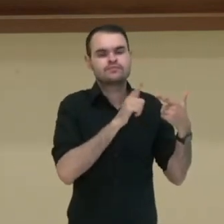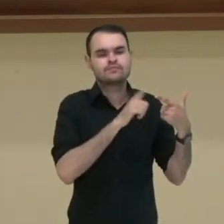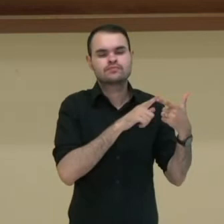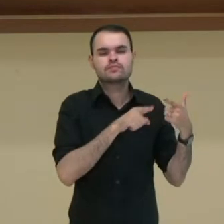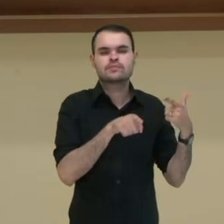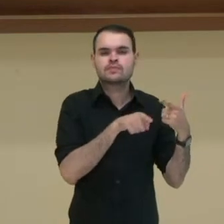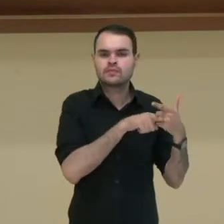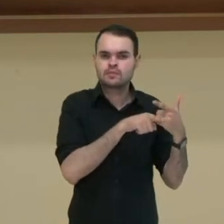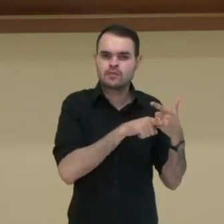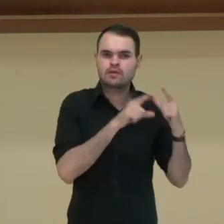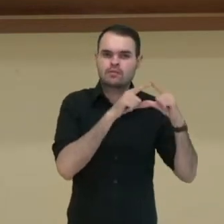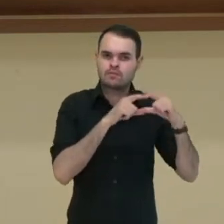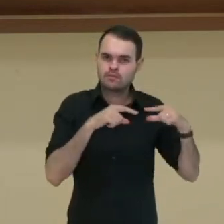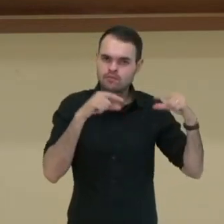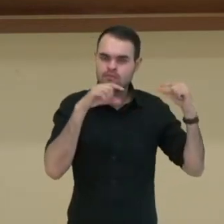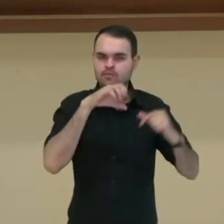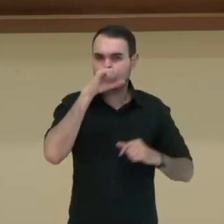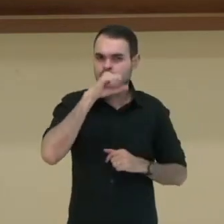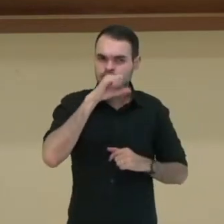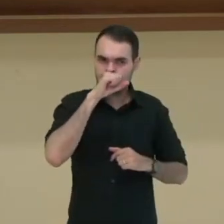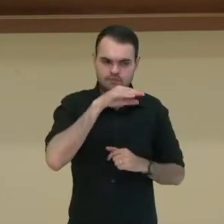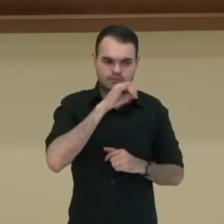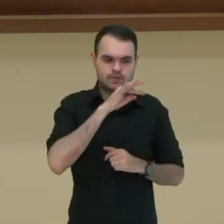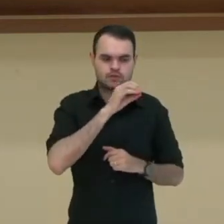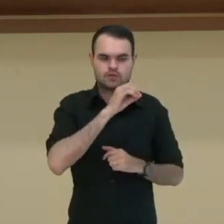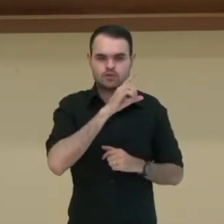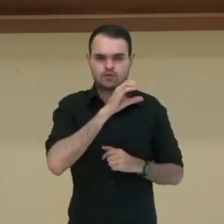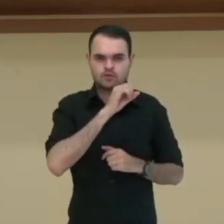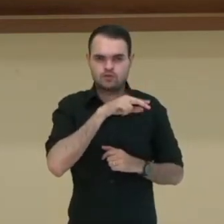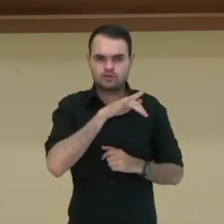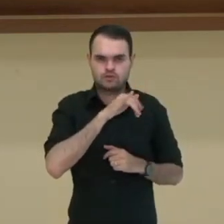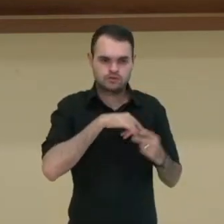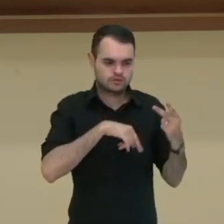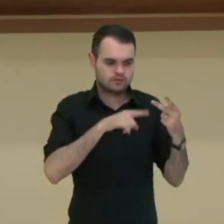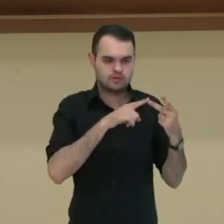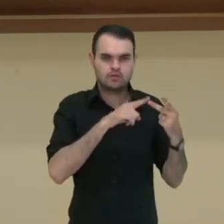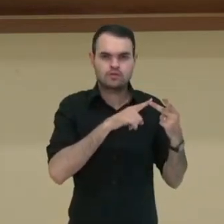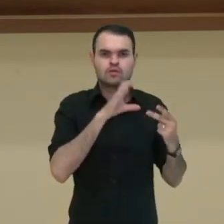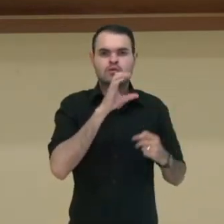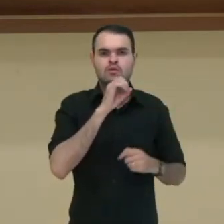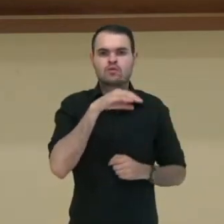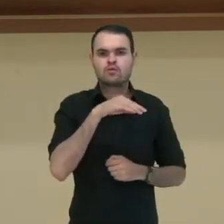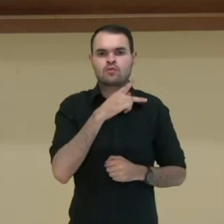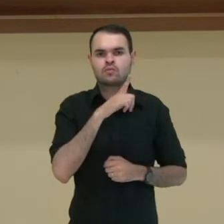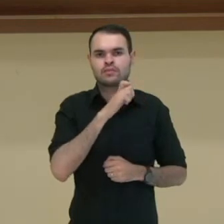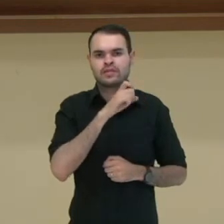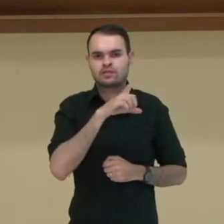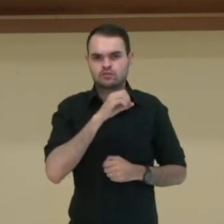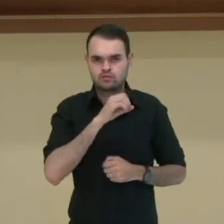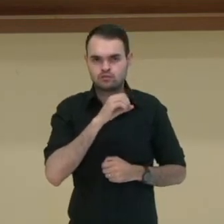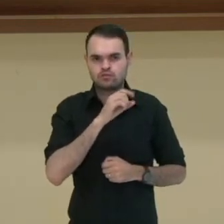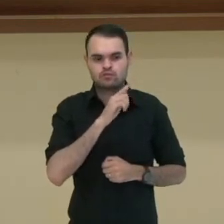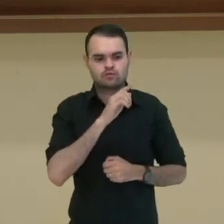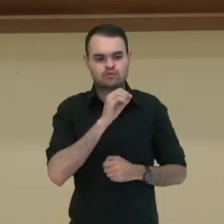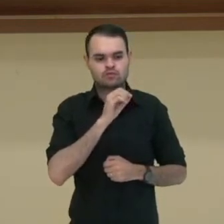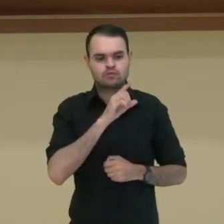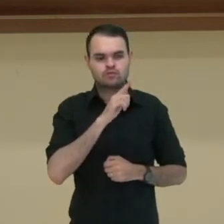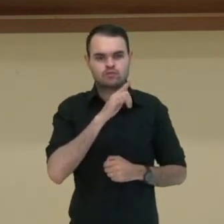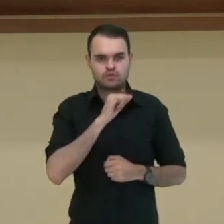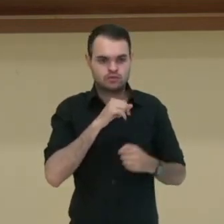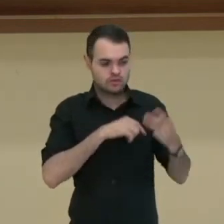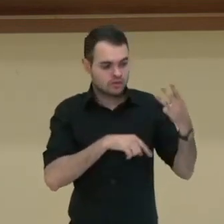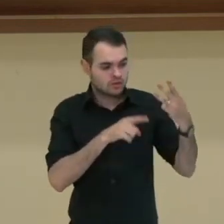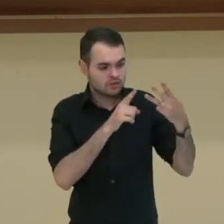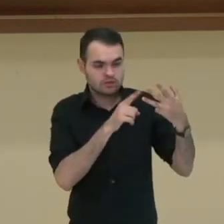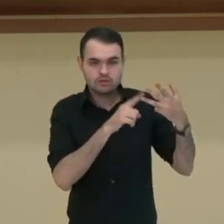das mitocôndrias. Falamos do complexo de Golgi com a sua função e agora a gente está falando do centríolo. Olha que